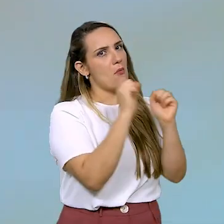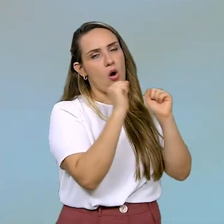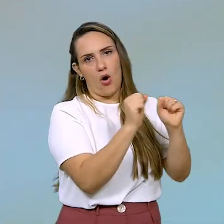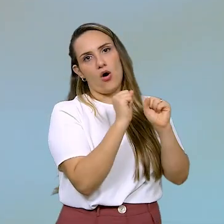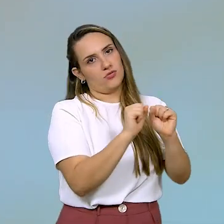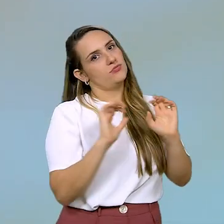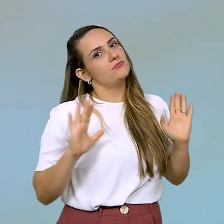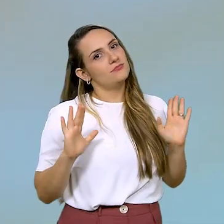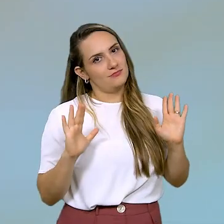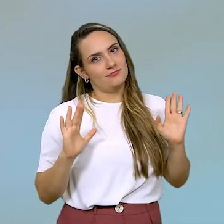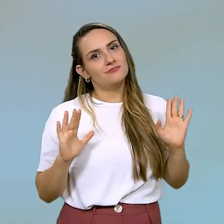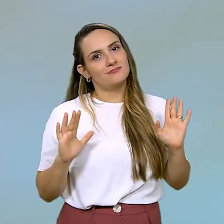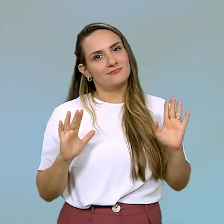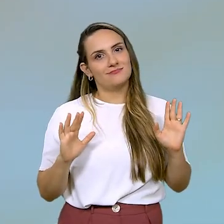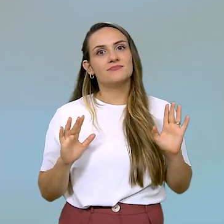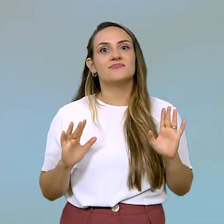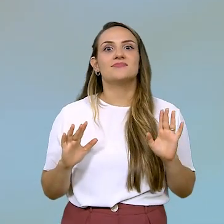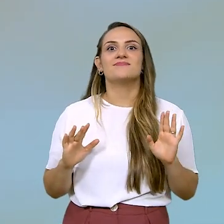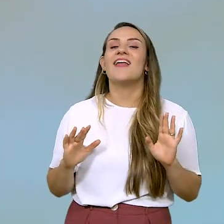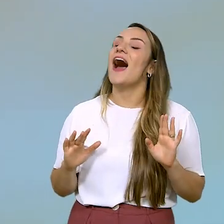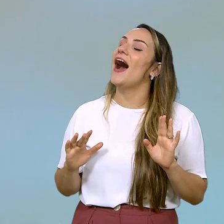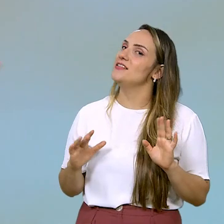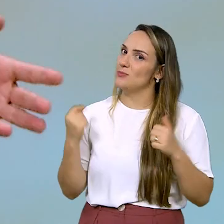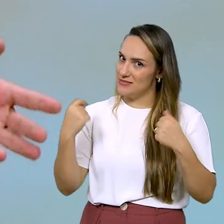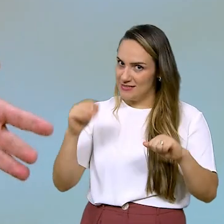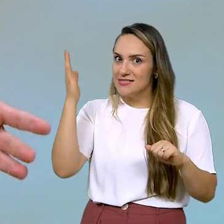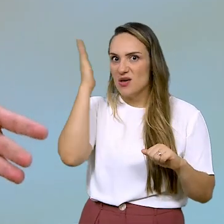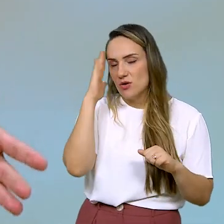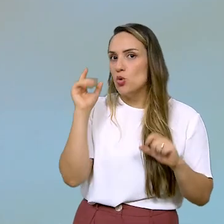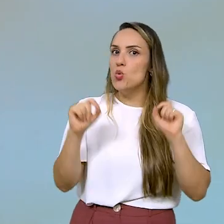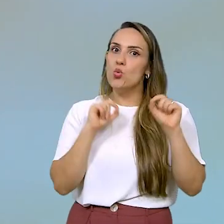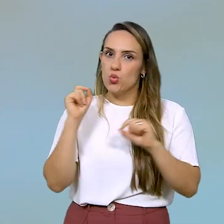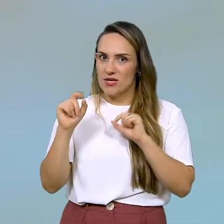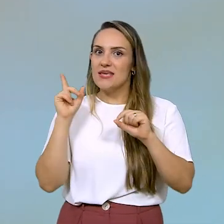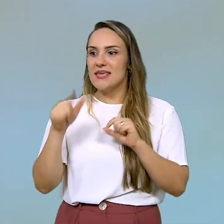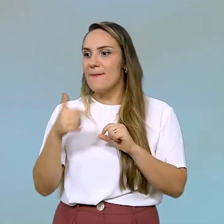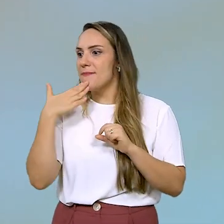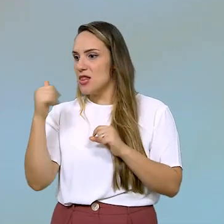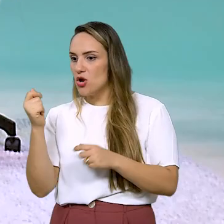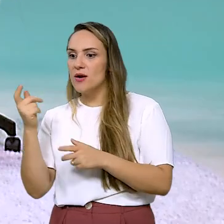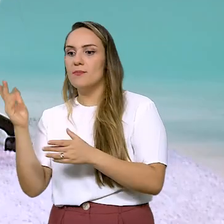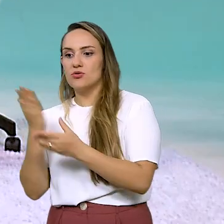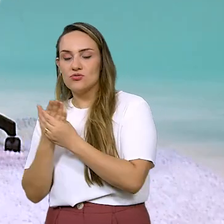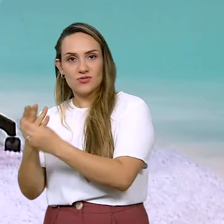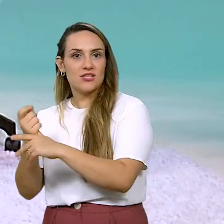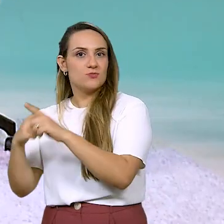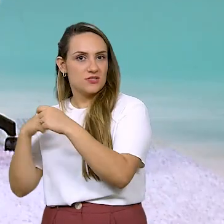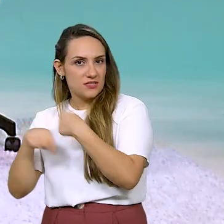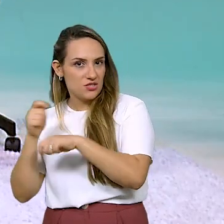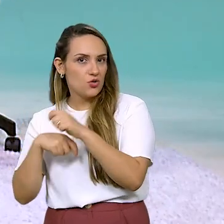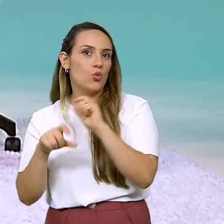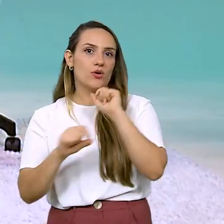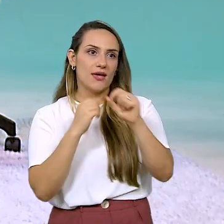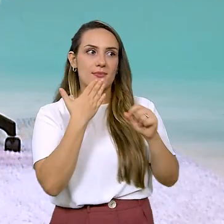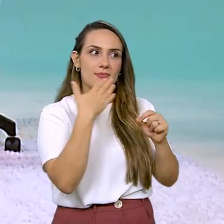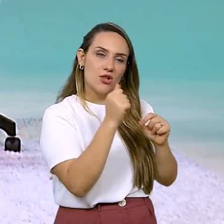está entrando nessa dúvida, né? O que vai determinar a escolha entre a via administrativa e judicial? Isso, exatamente. E que basicamente vai